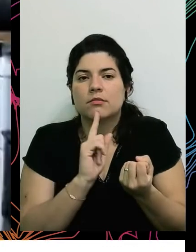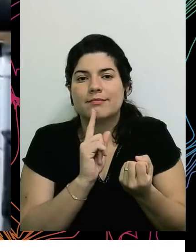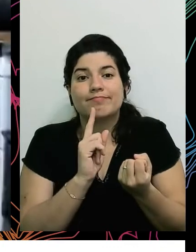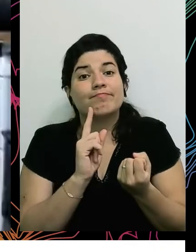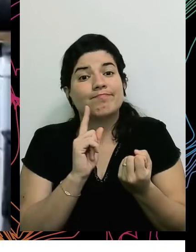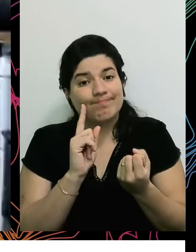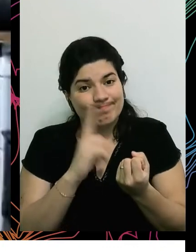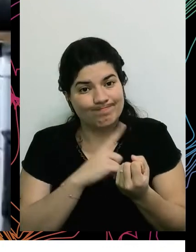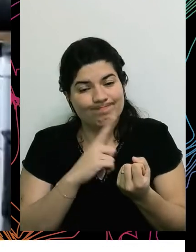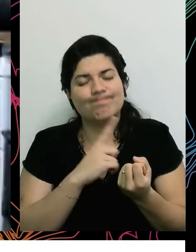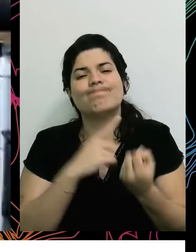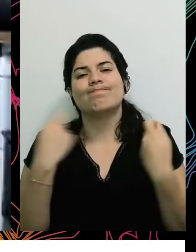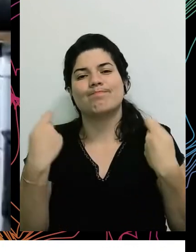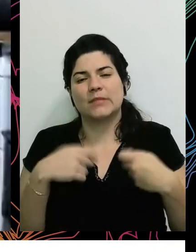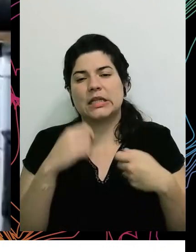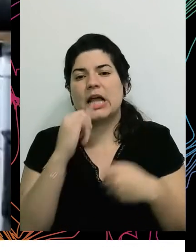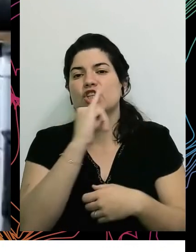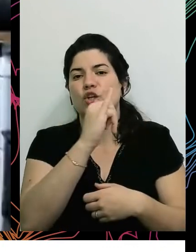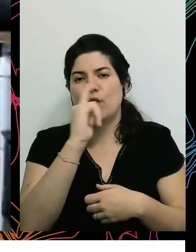muita divulgação,